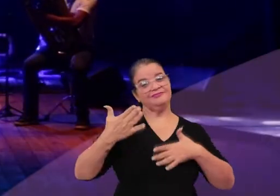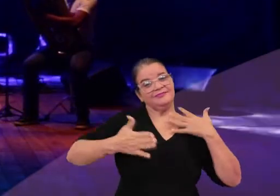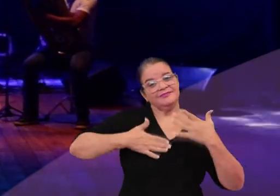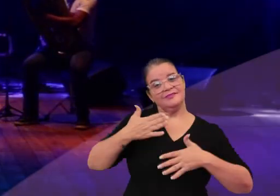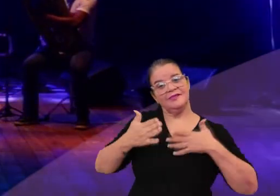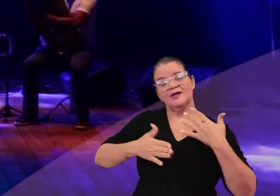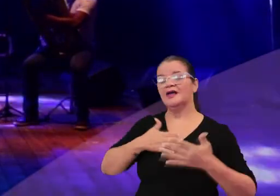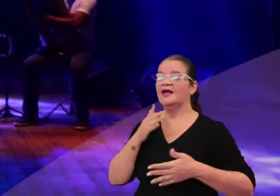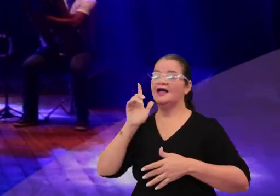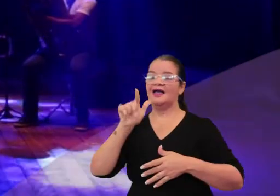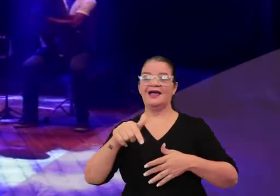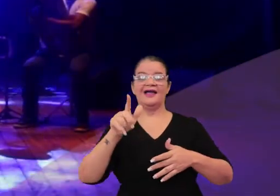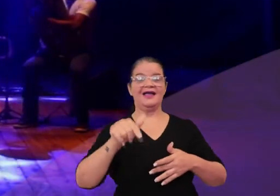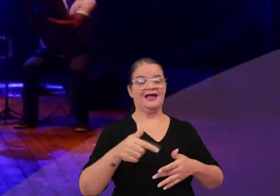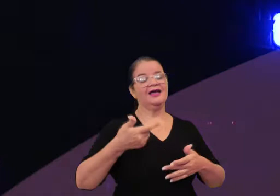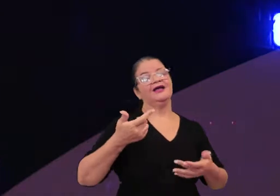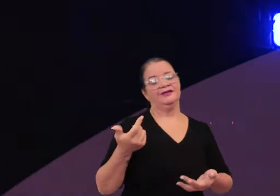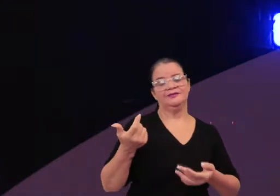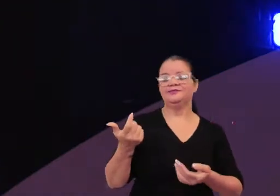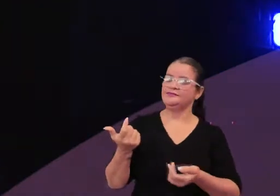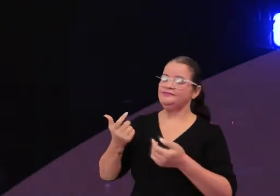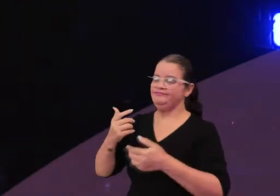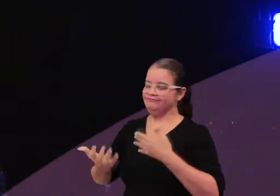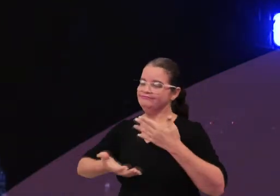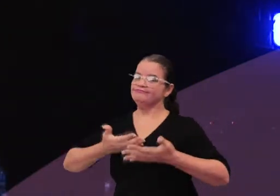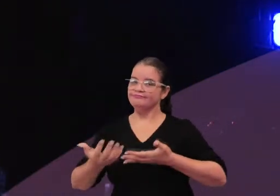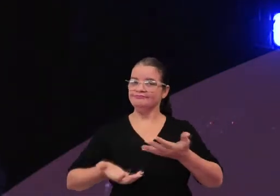Minha alegria é um dobrado sustenido.